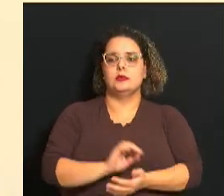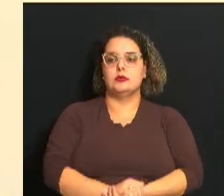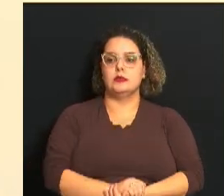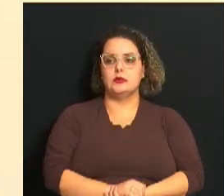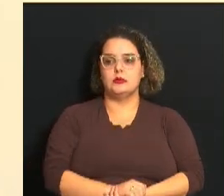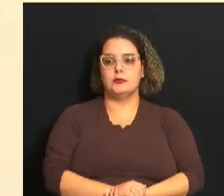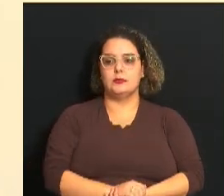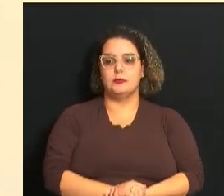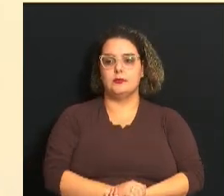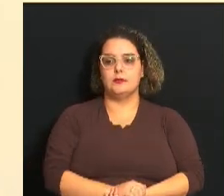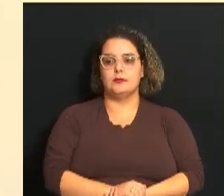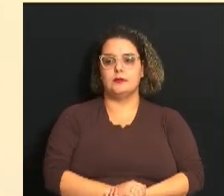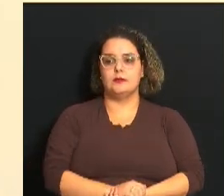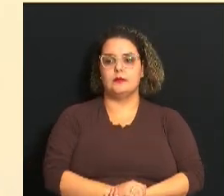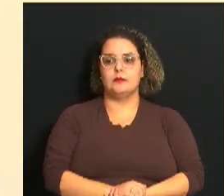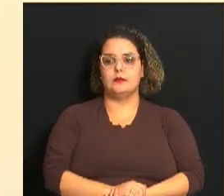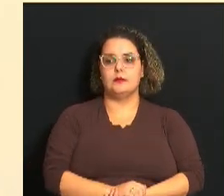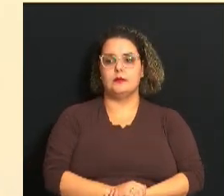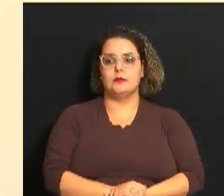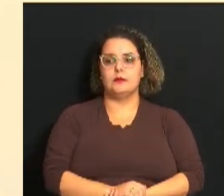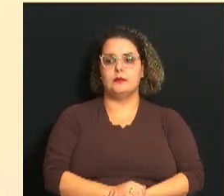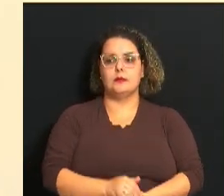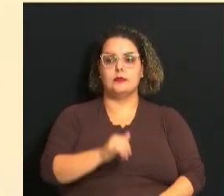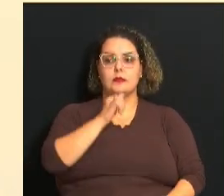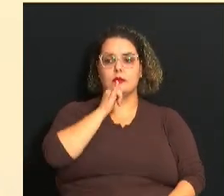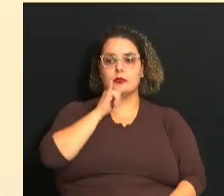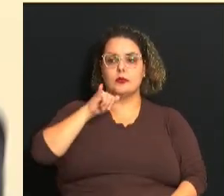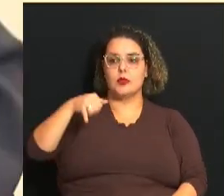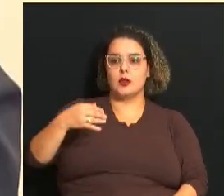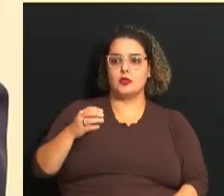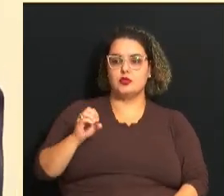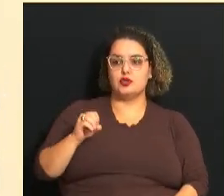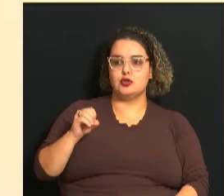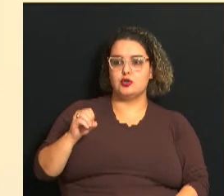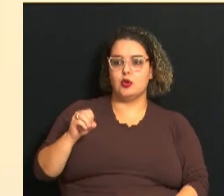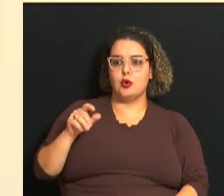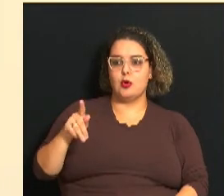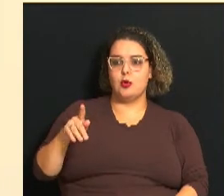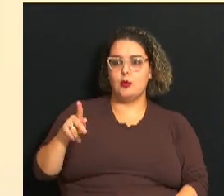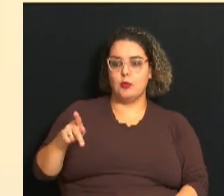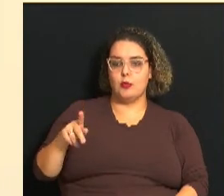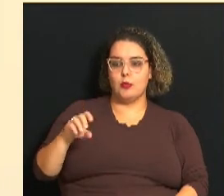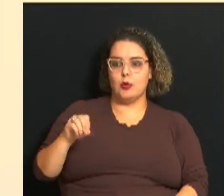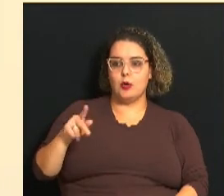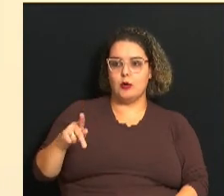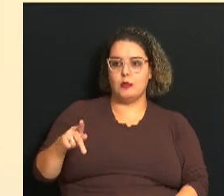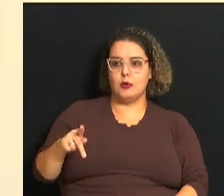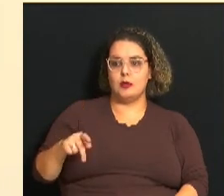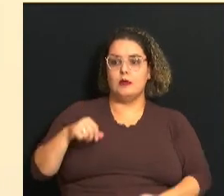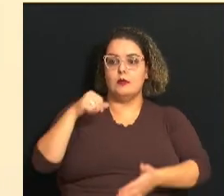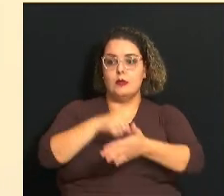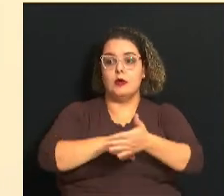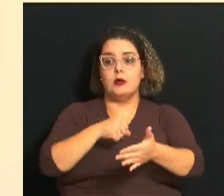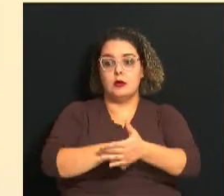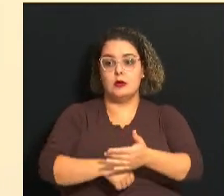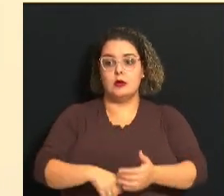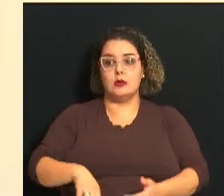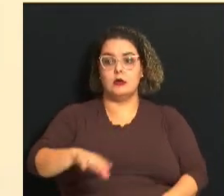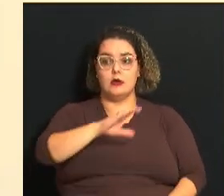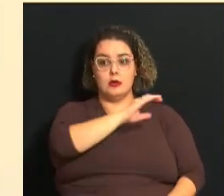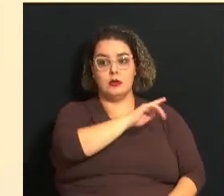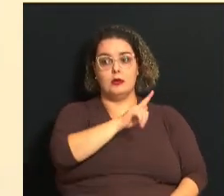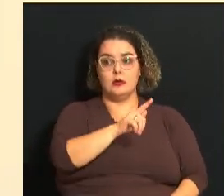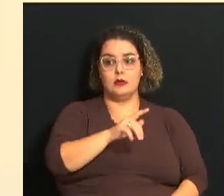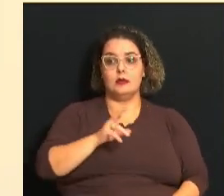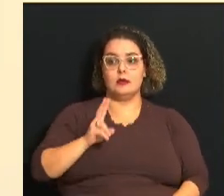pega lá por exemplo o exemplo da Ju pop minha querida amiga eu sou pop uma batalhadora do distrito de Campo Grande